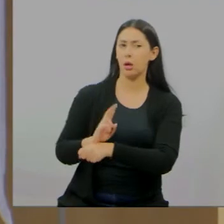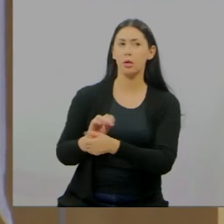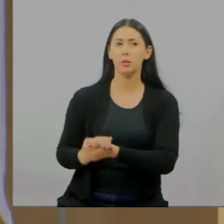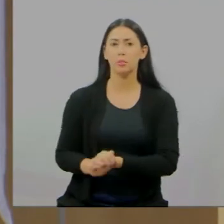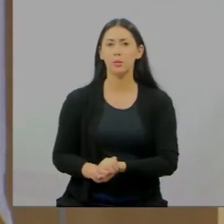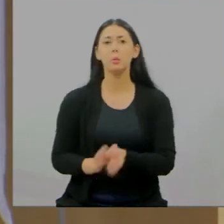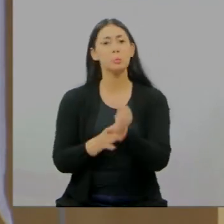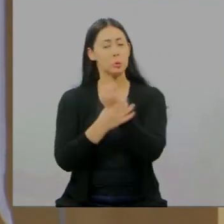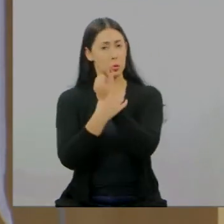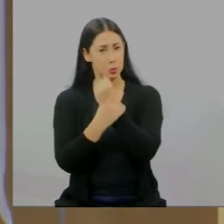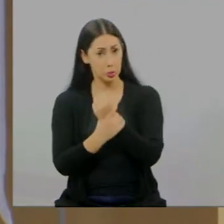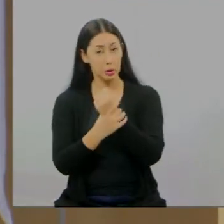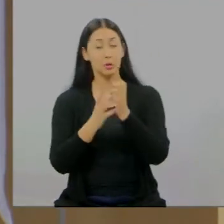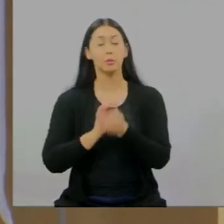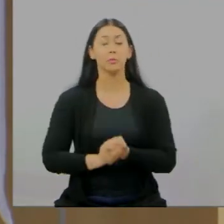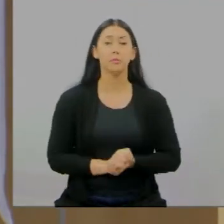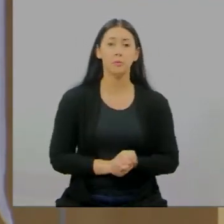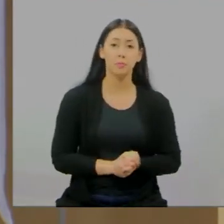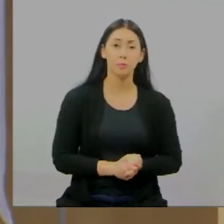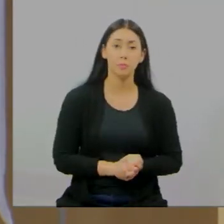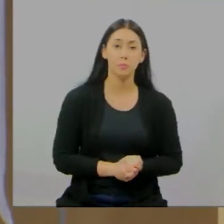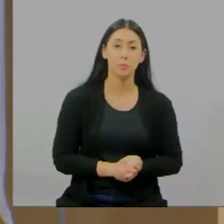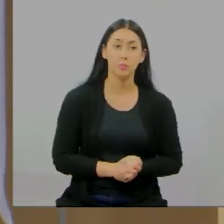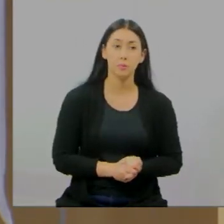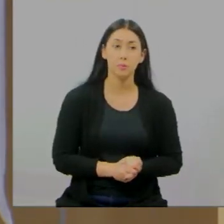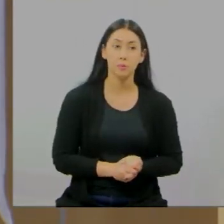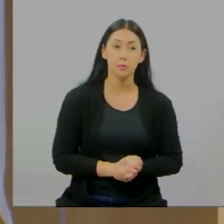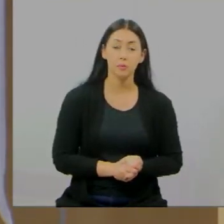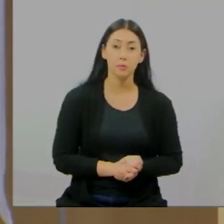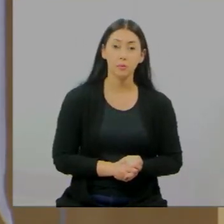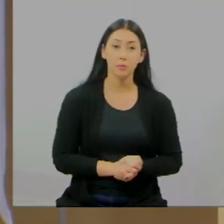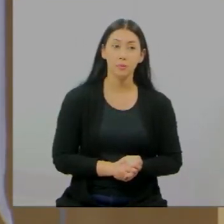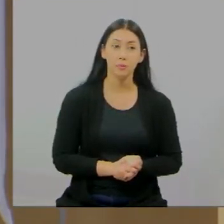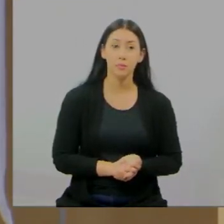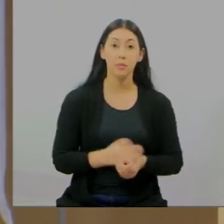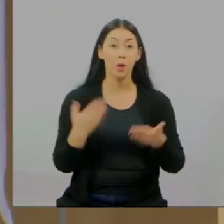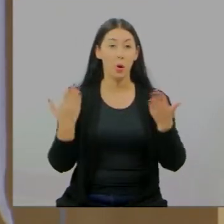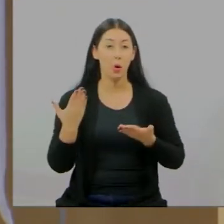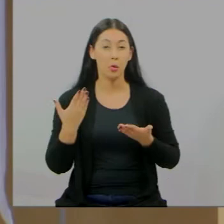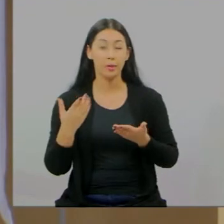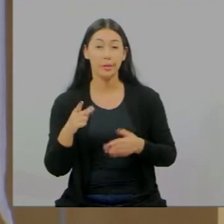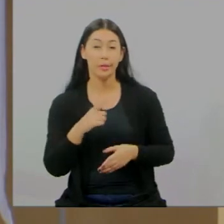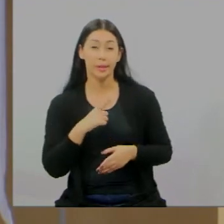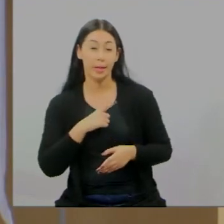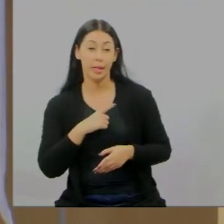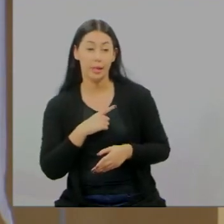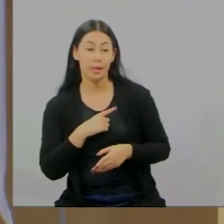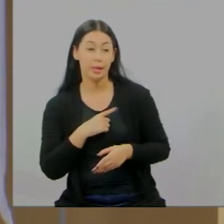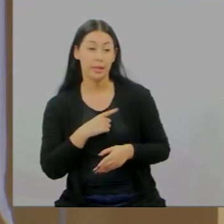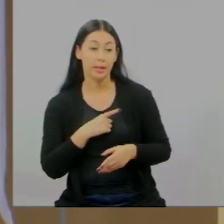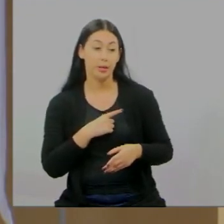dão segurança. E hoje tem a disputa com os alternativos,